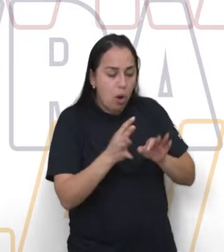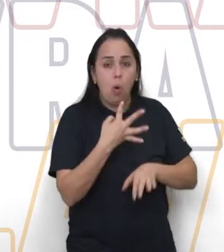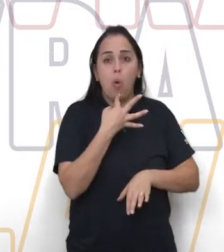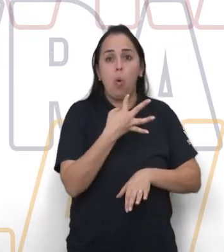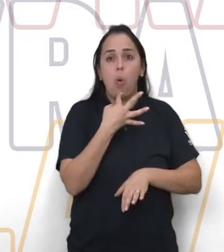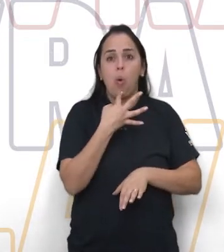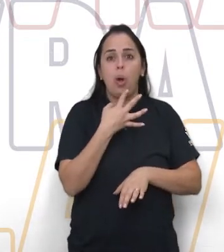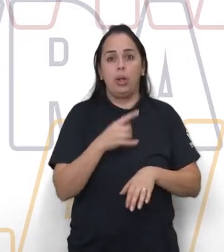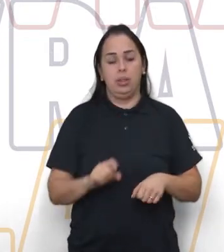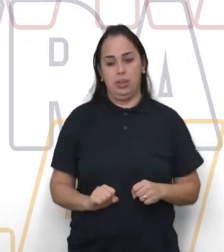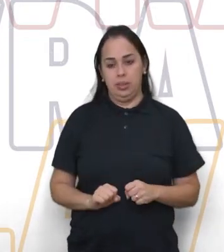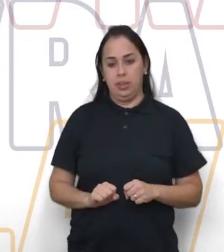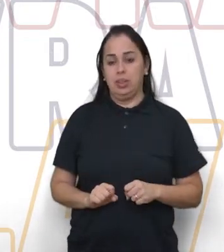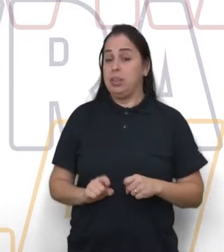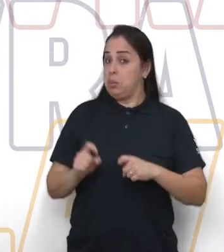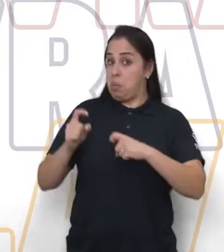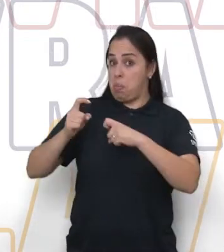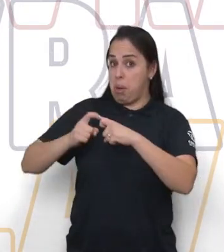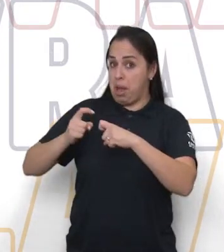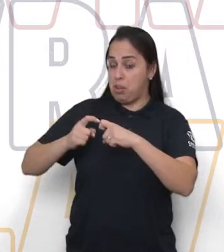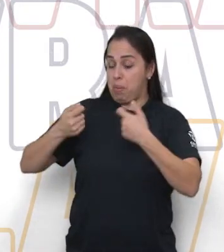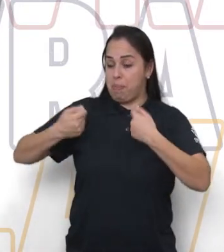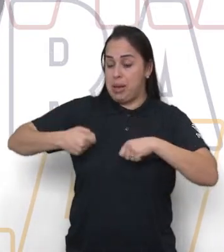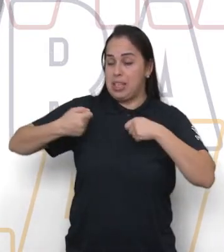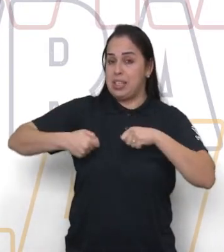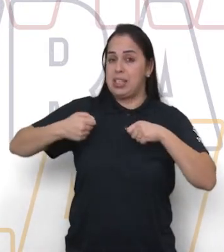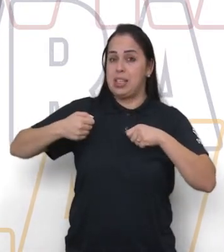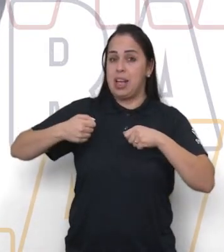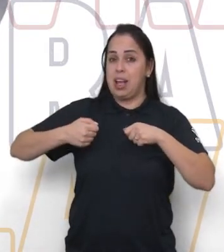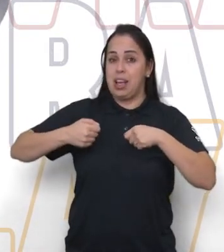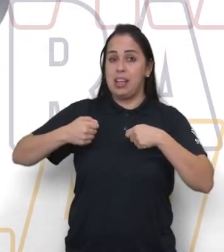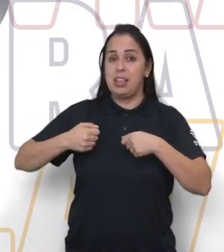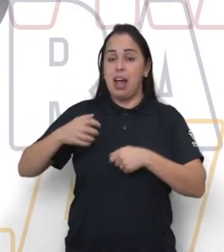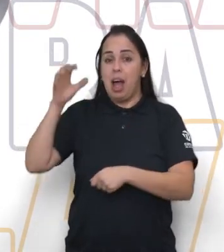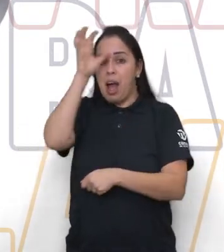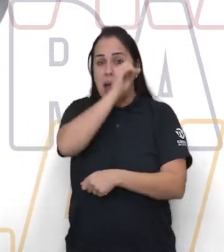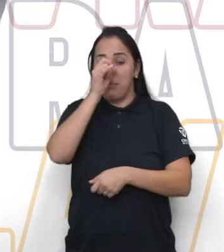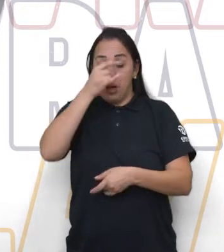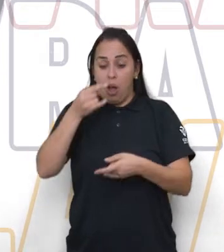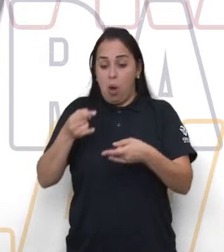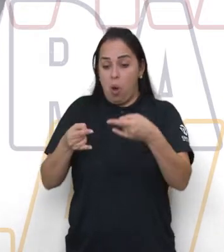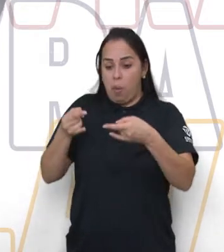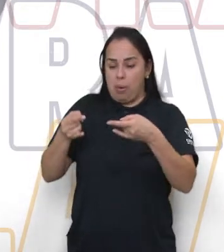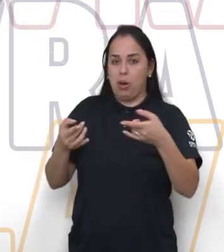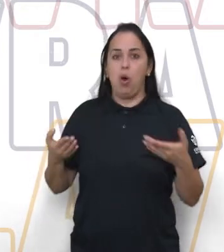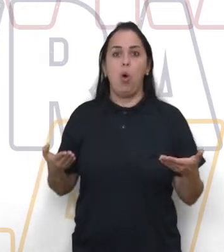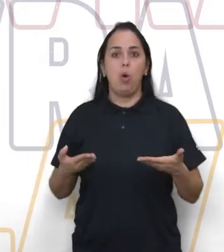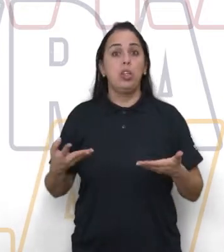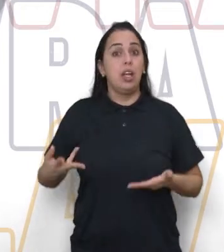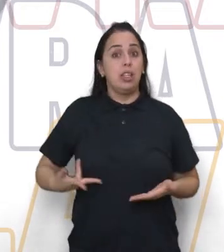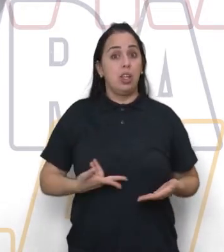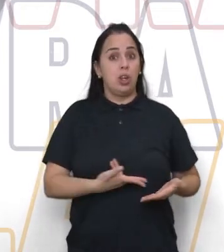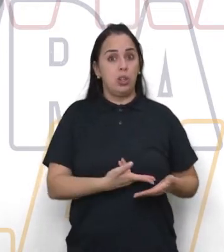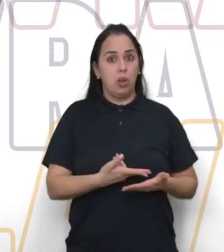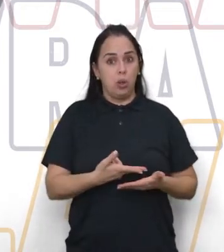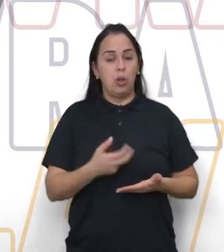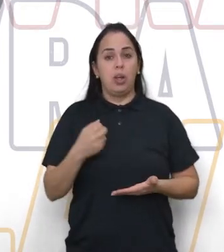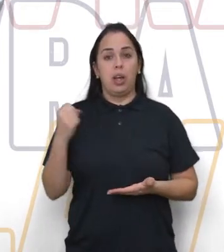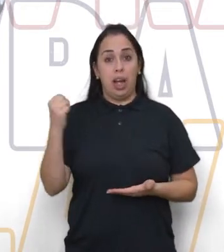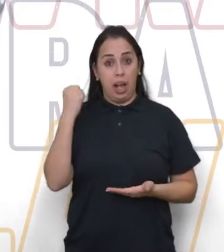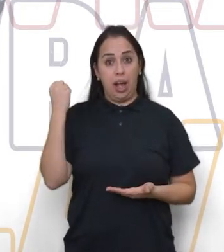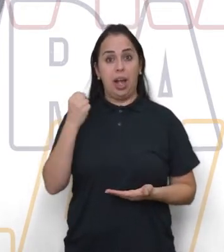a conhecer é o médico vai ter que aprender programação hoje a cirurgia são todas feitas né as grandes cirurgias